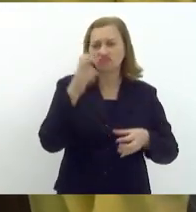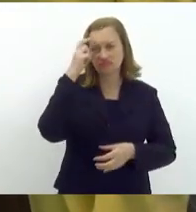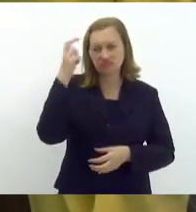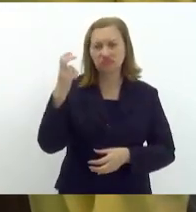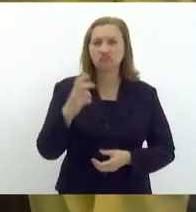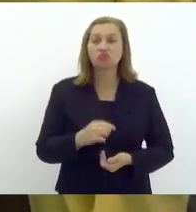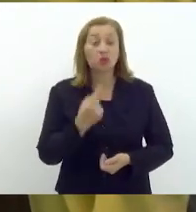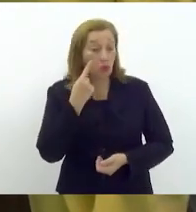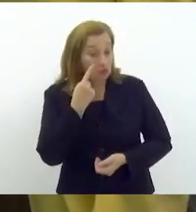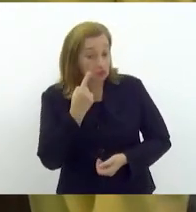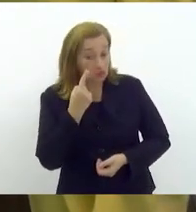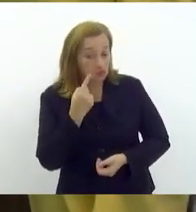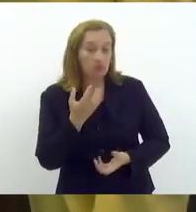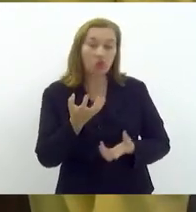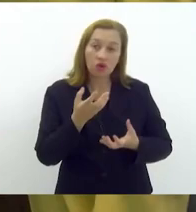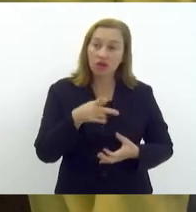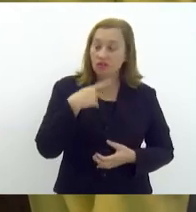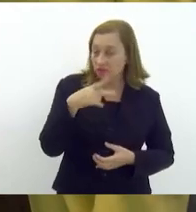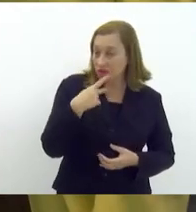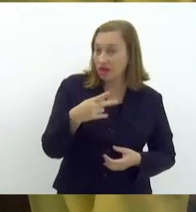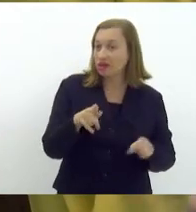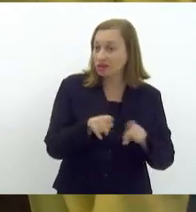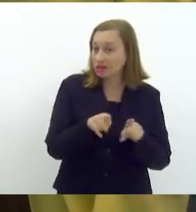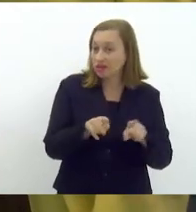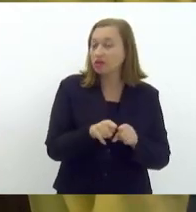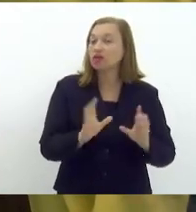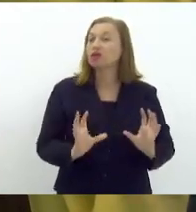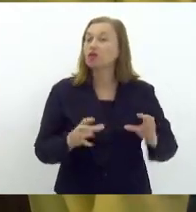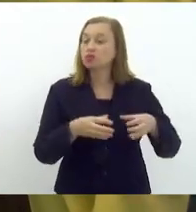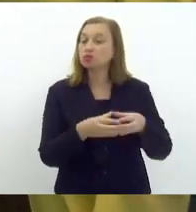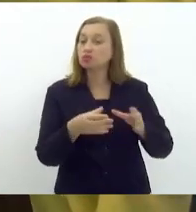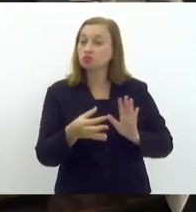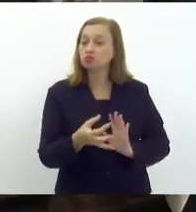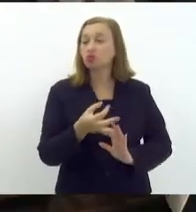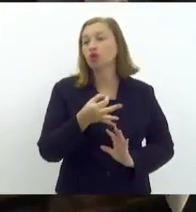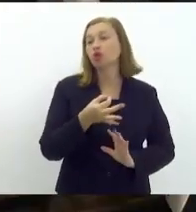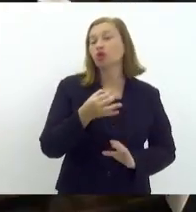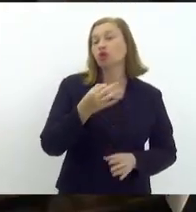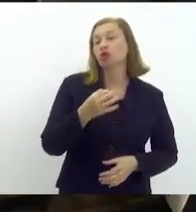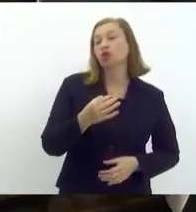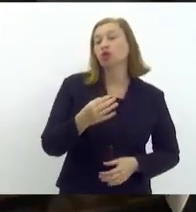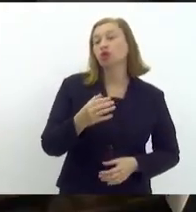gostaria também de proferir aí o parecer pela comissão de Cultura